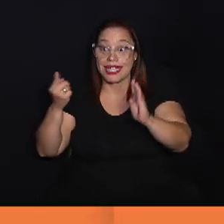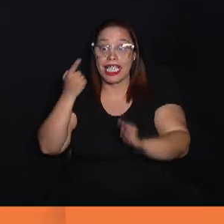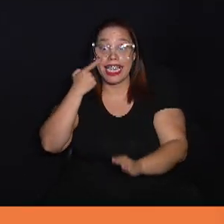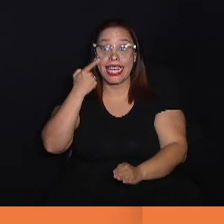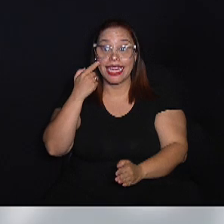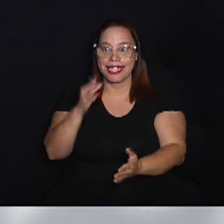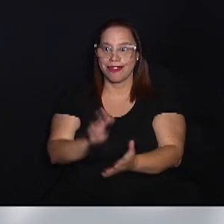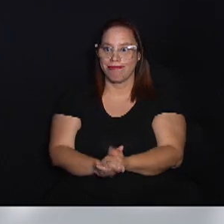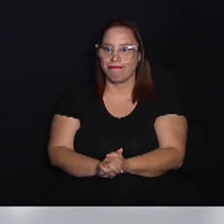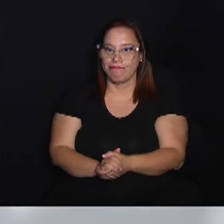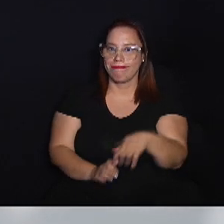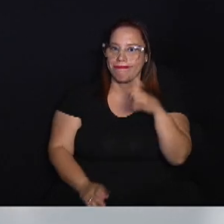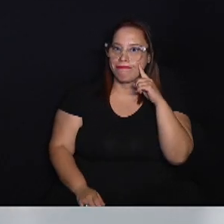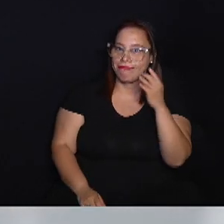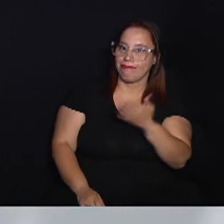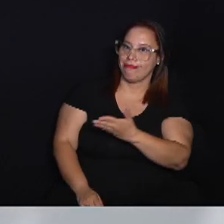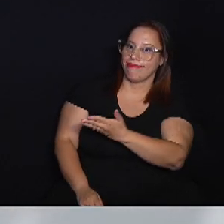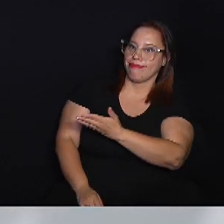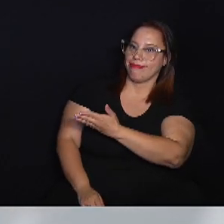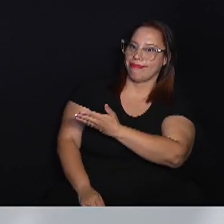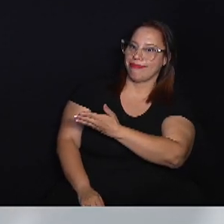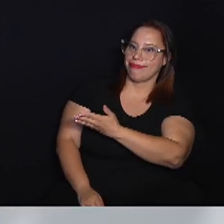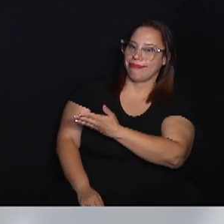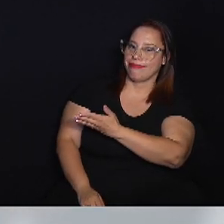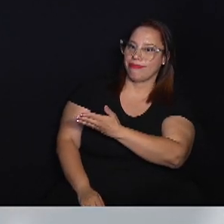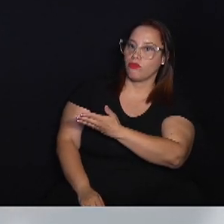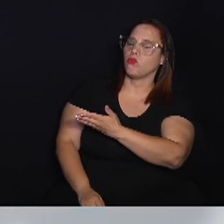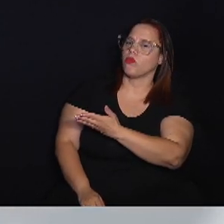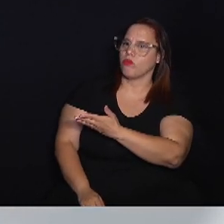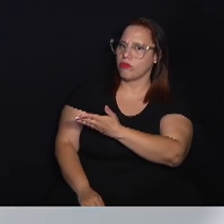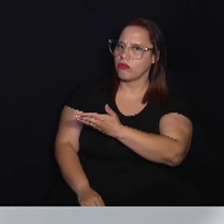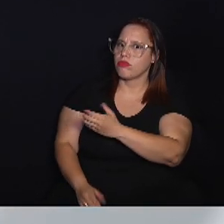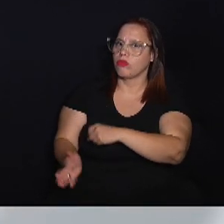liga! Entre os séculos 7 e 8